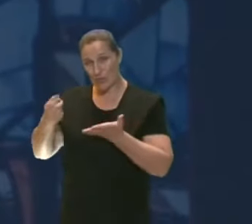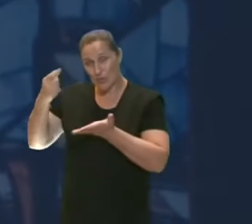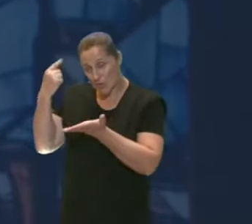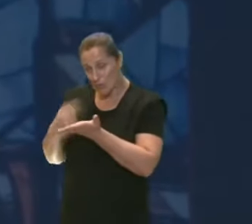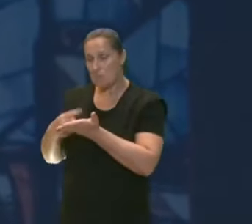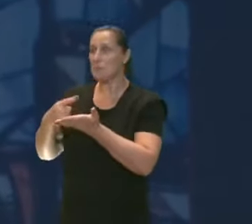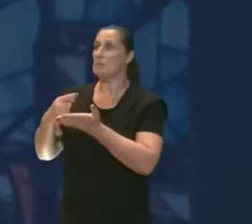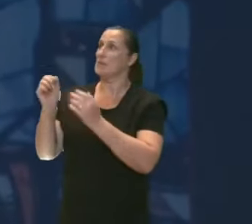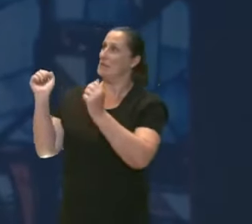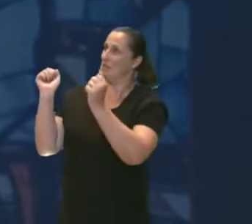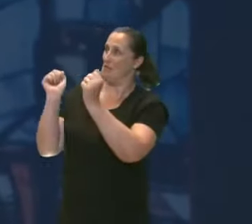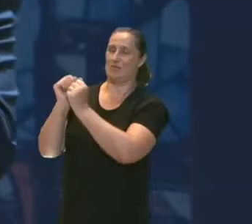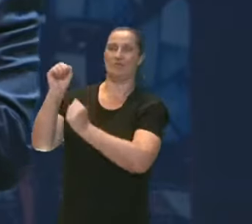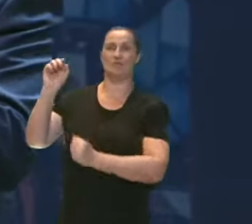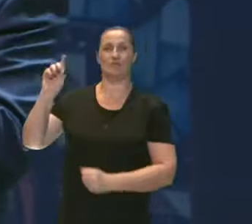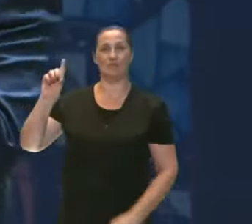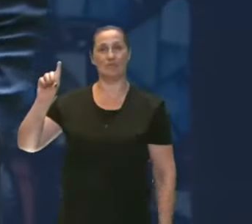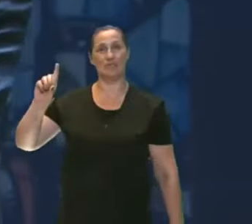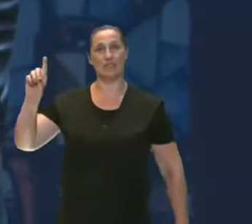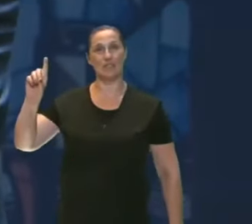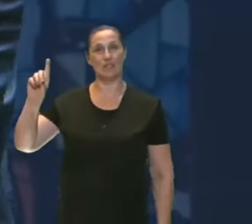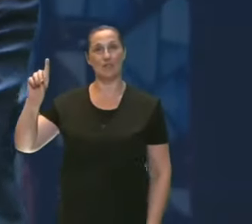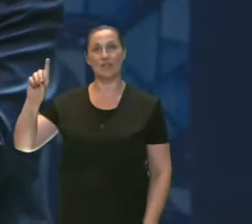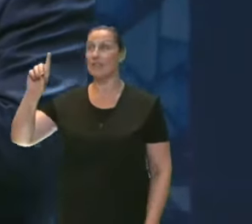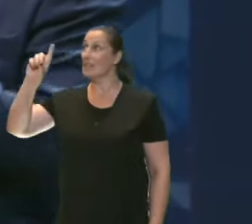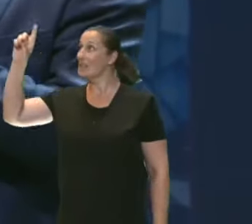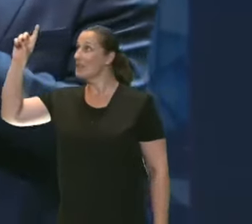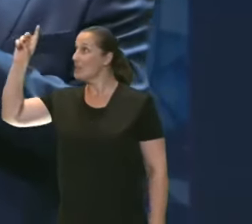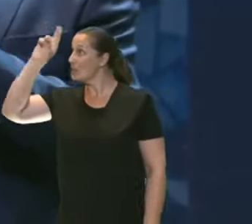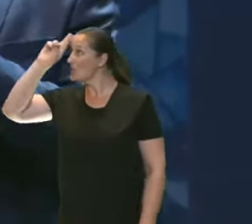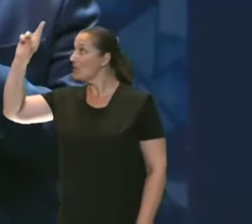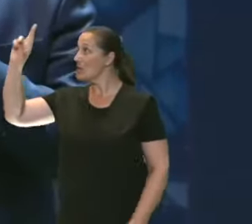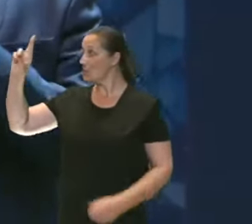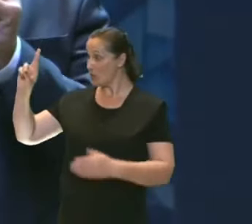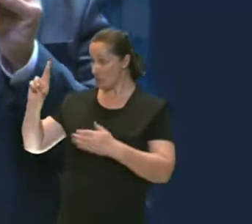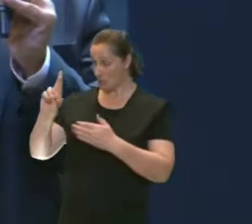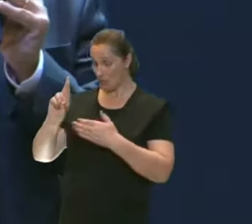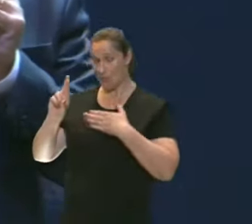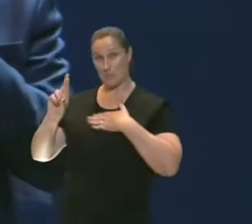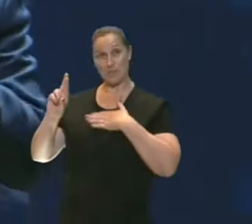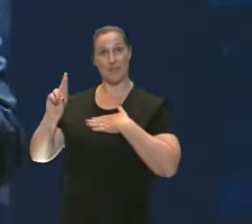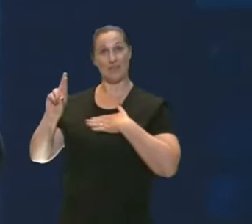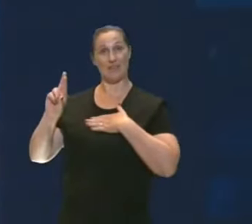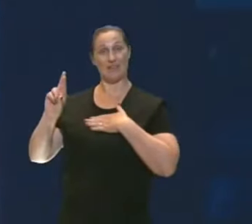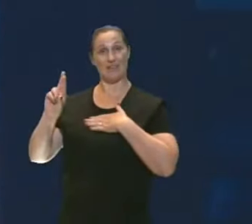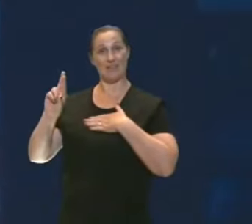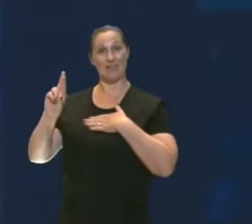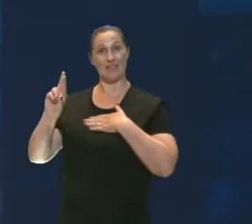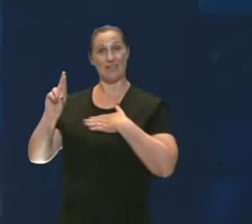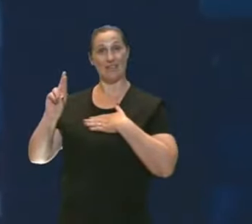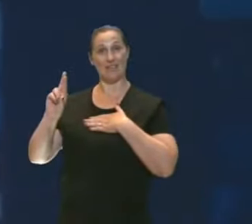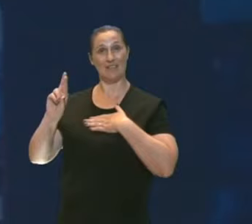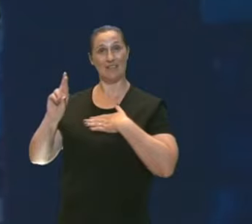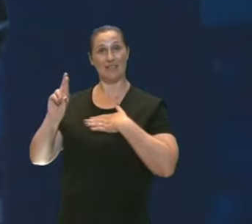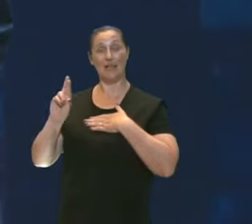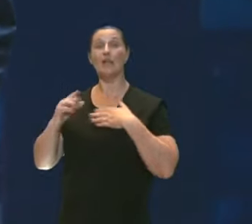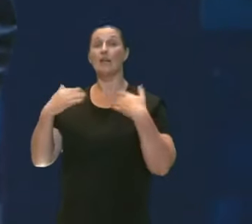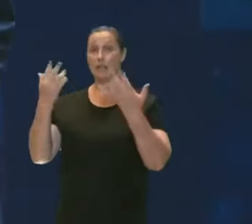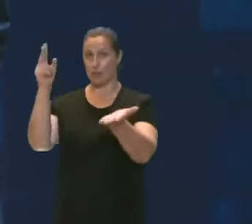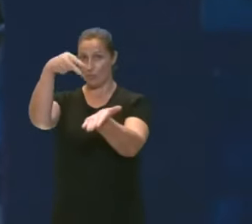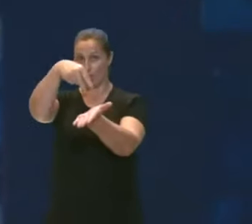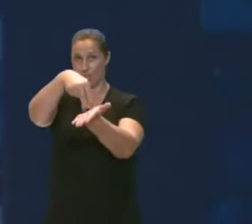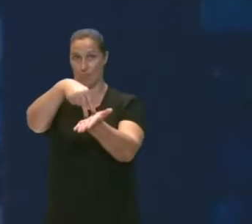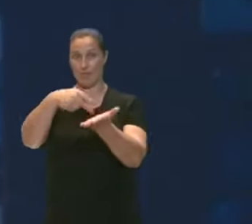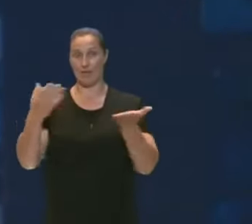com Deus, com Jesus, para se tornar o Senhor da minha vida, para mudar a minha história e a história da minha família. Então fica de pé no seu